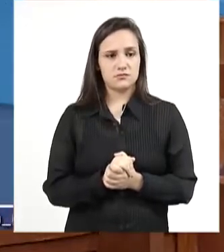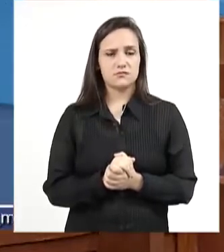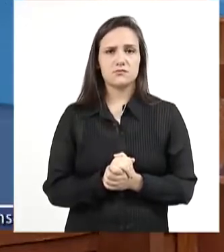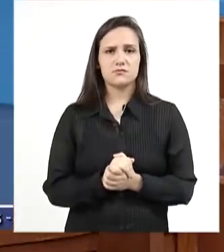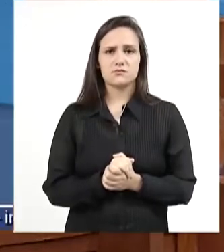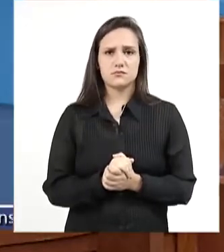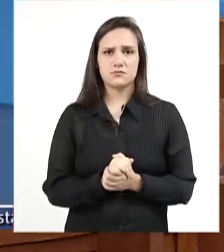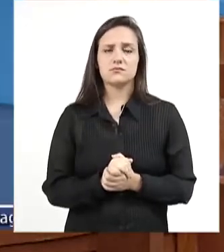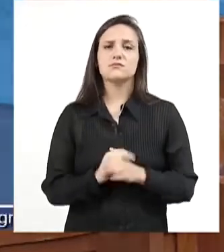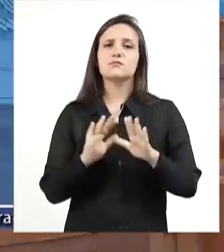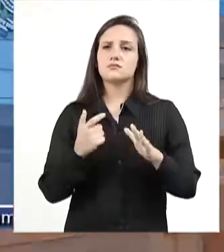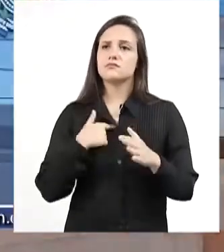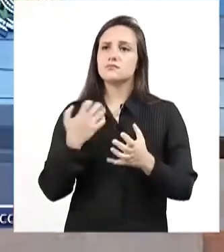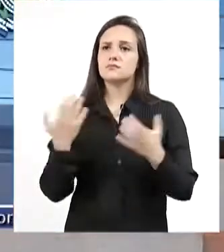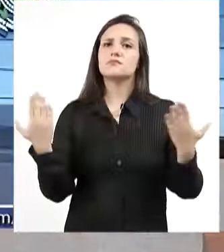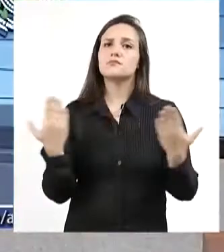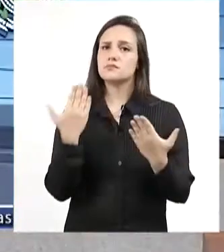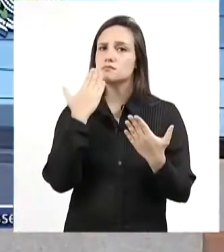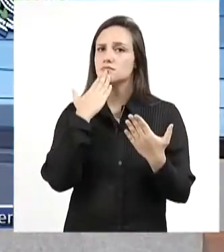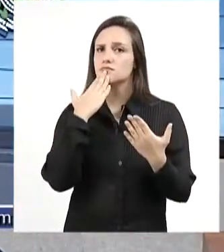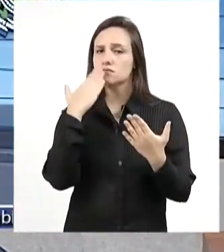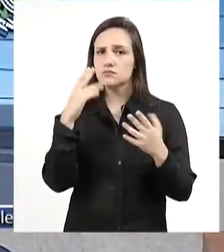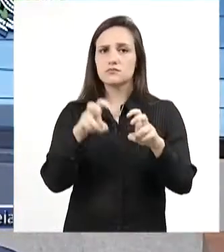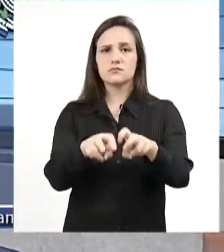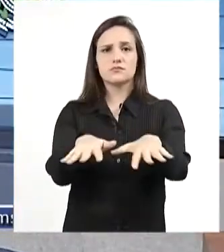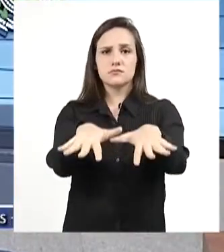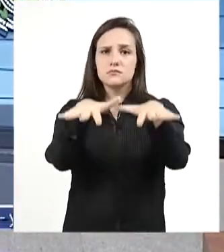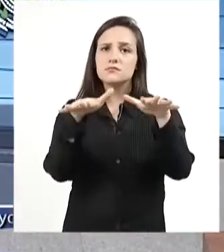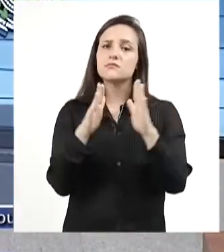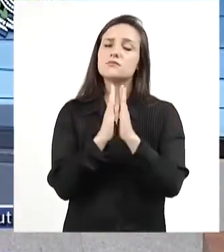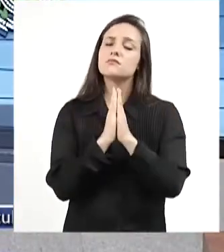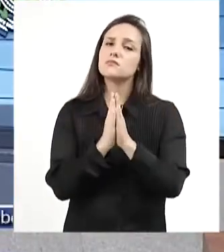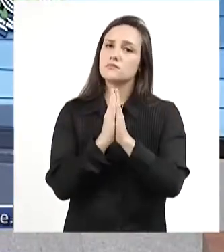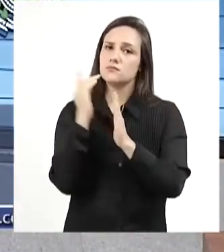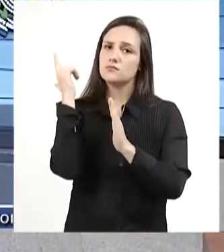gostaria de solicitar ao plenário que garantisse a palavra ao orador.